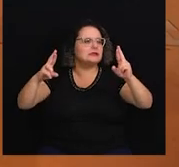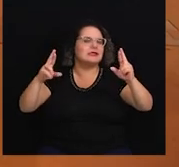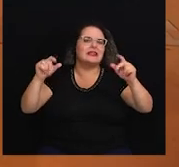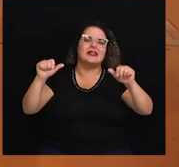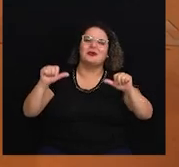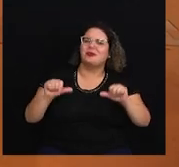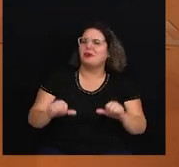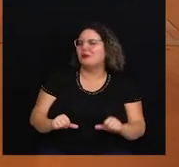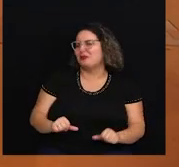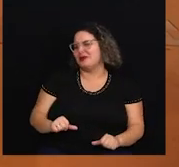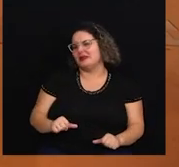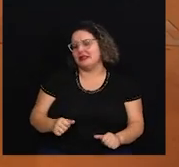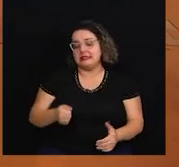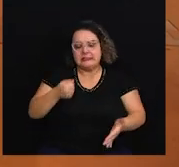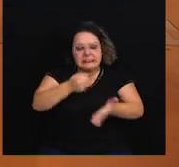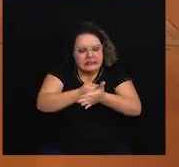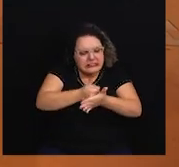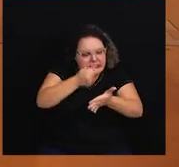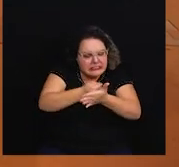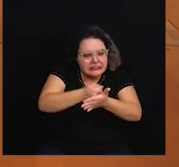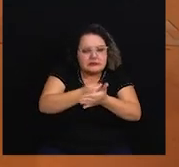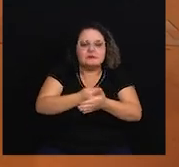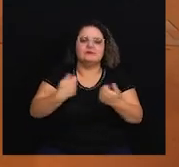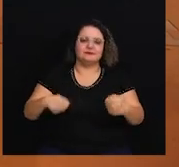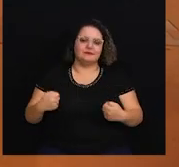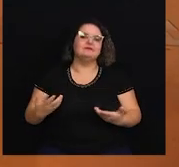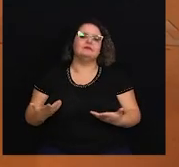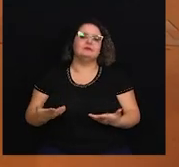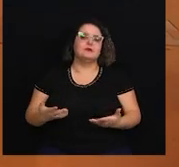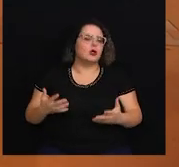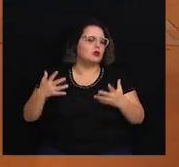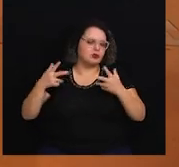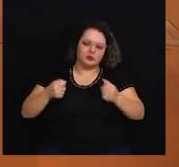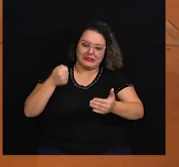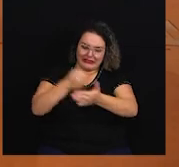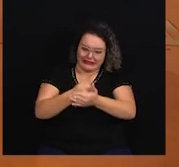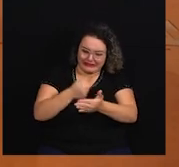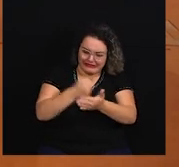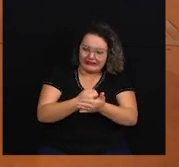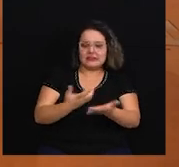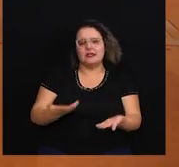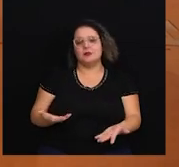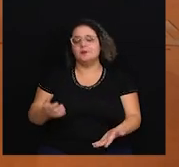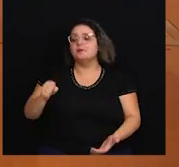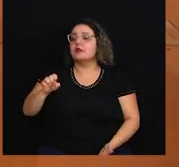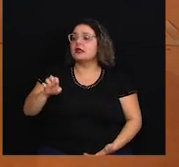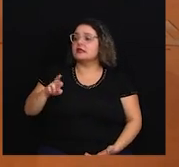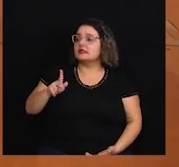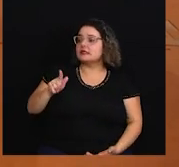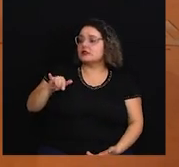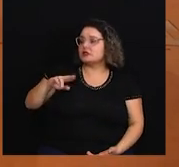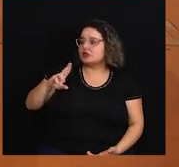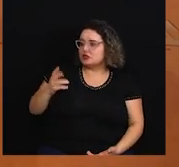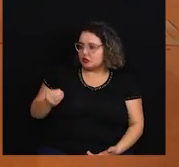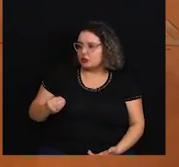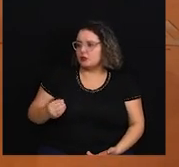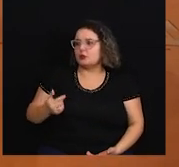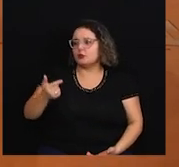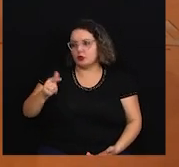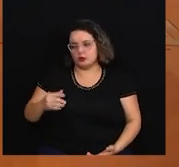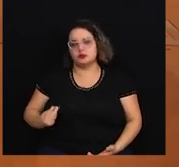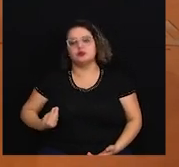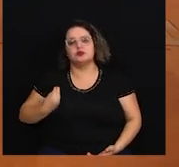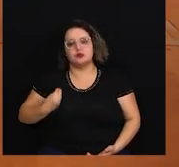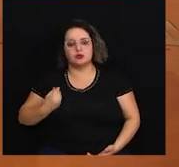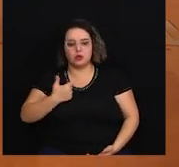um a pressão a pressão de olho de tudo compressão Serginho Por falar em manter vivo